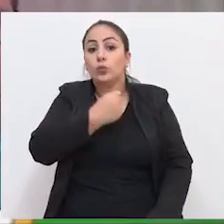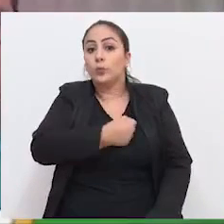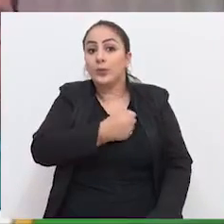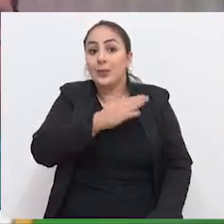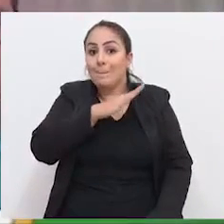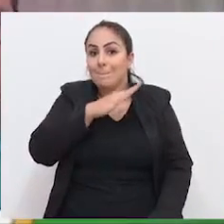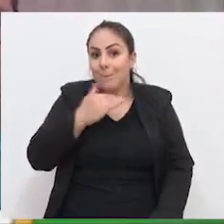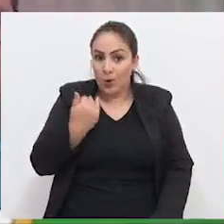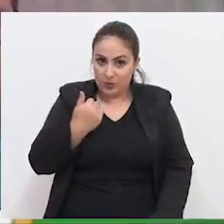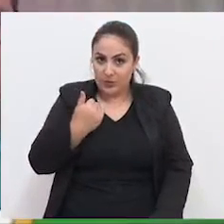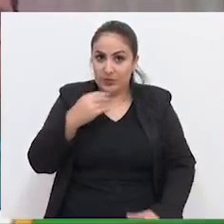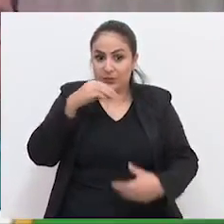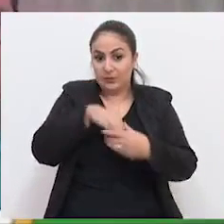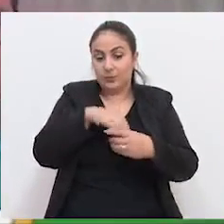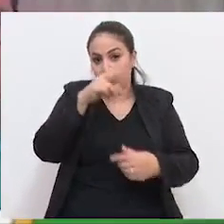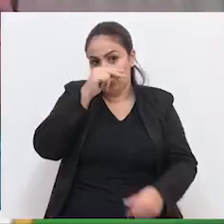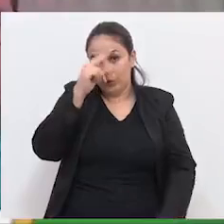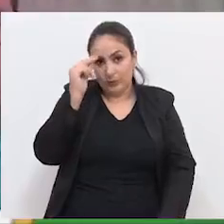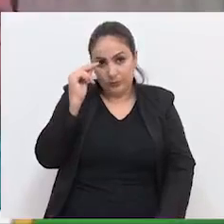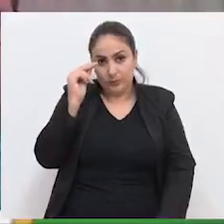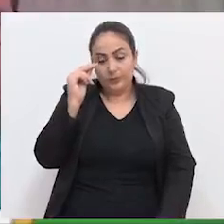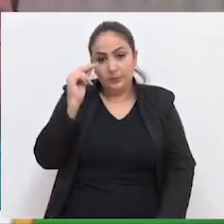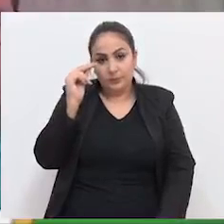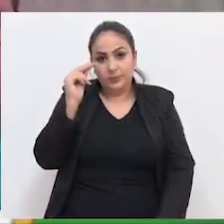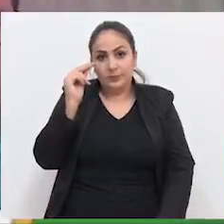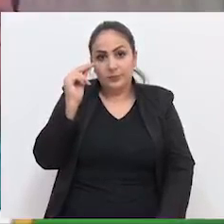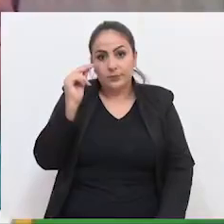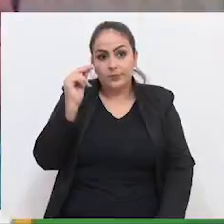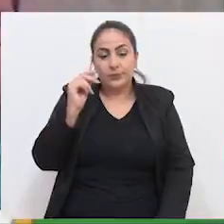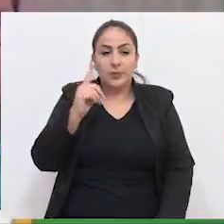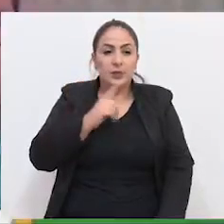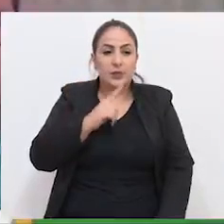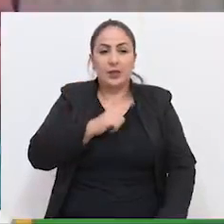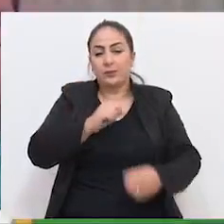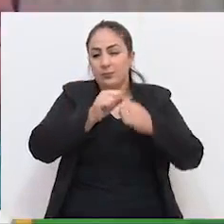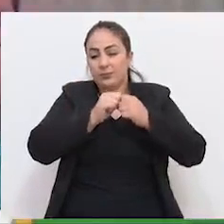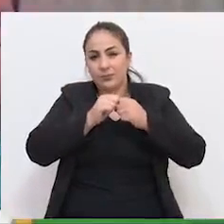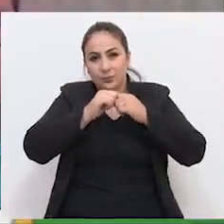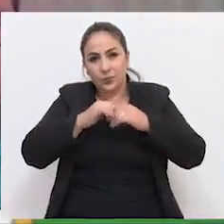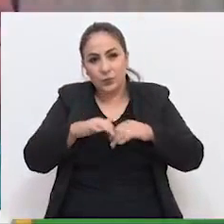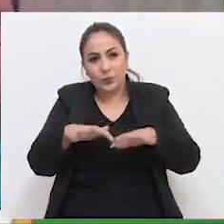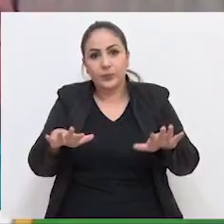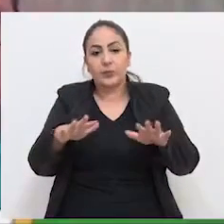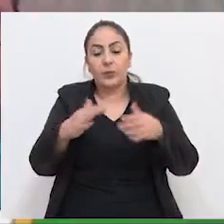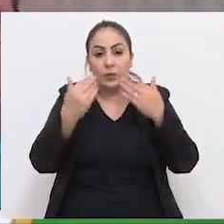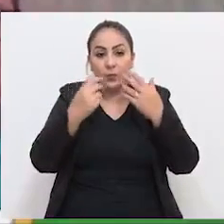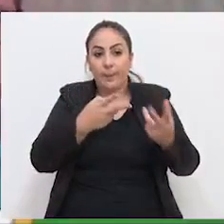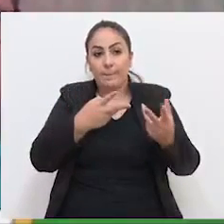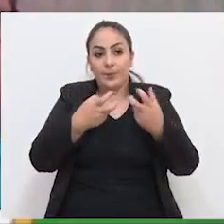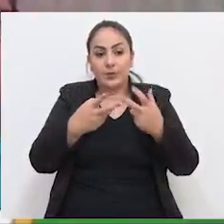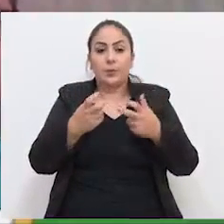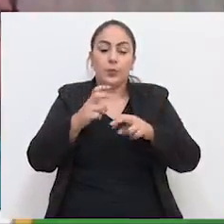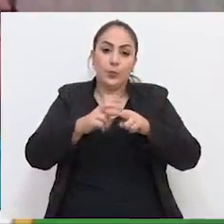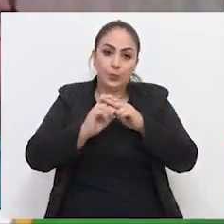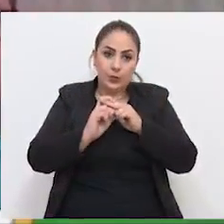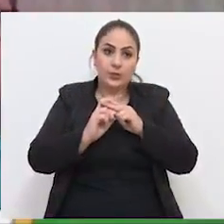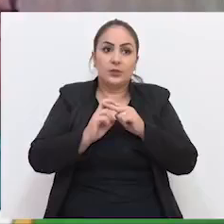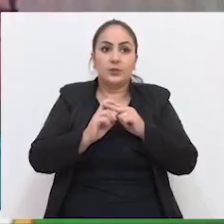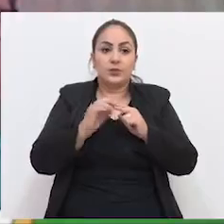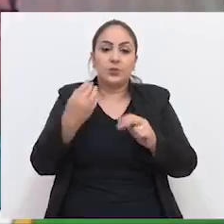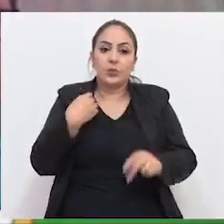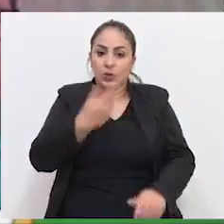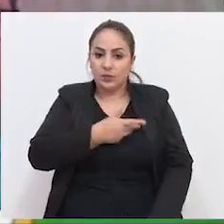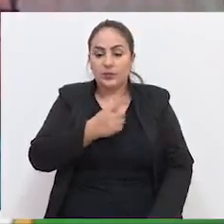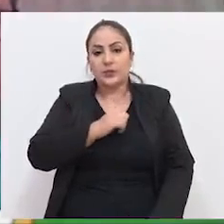de óbitos no município, episódios de surtos que foram identificados. Então, de fato,